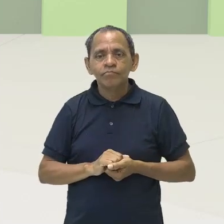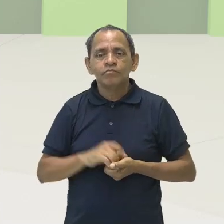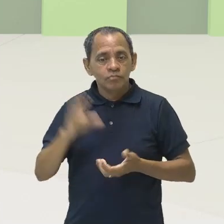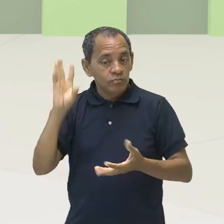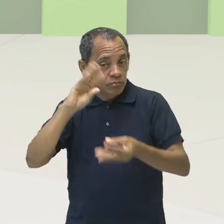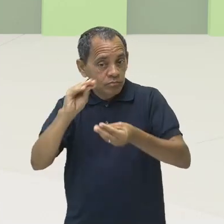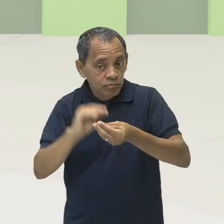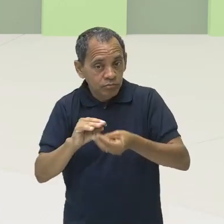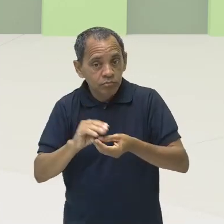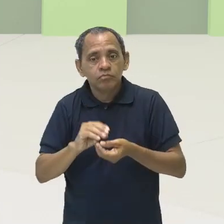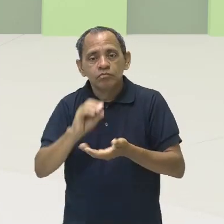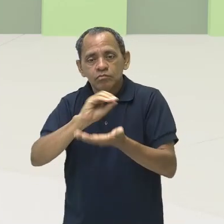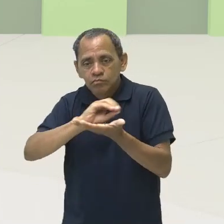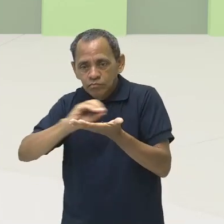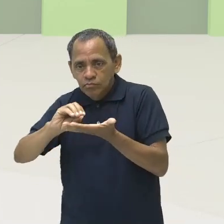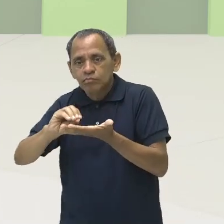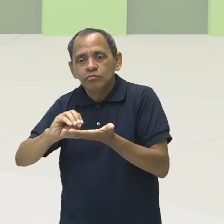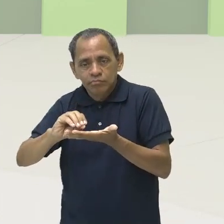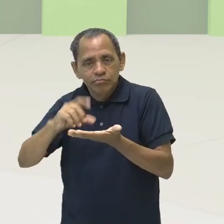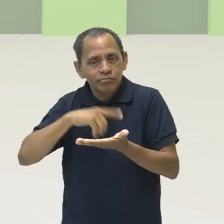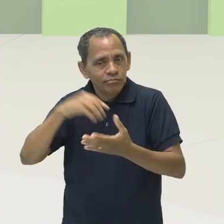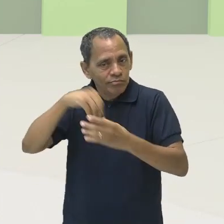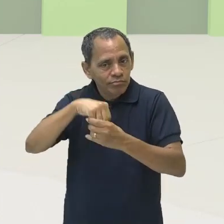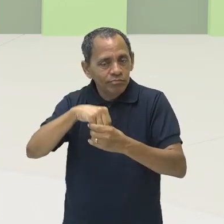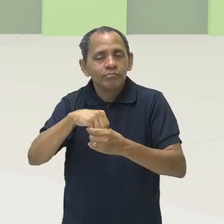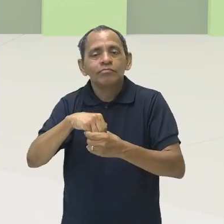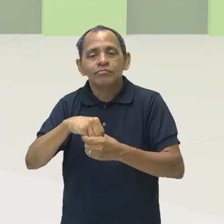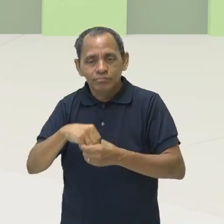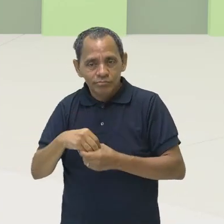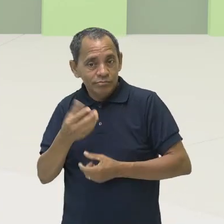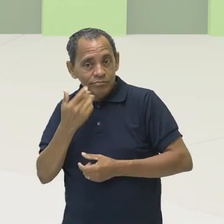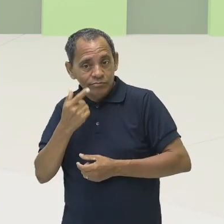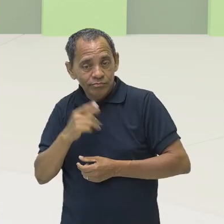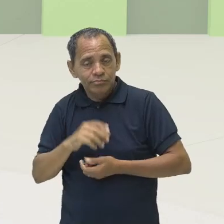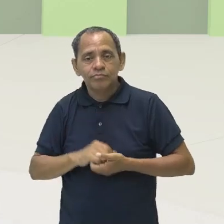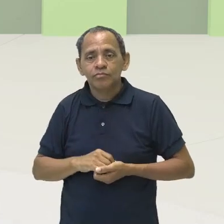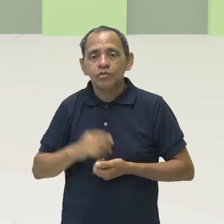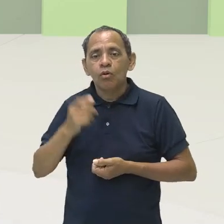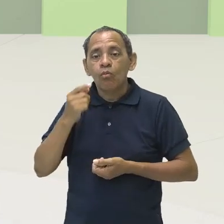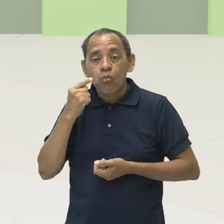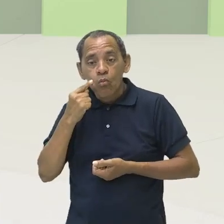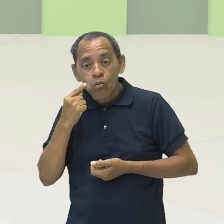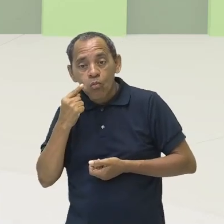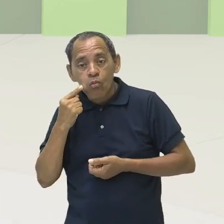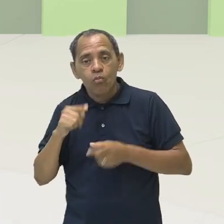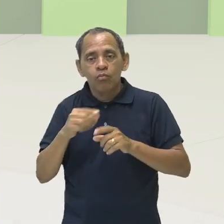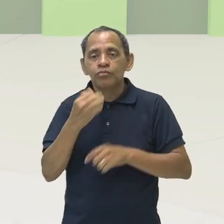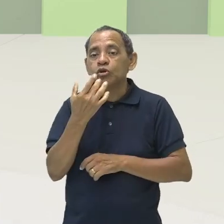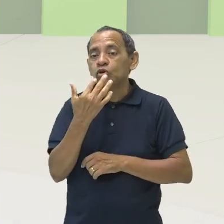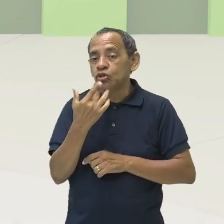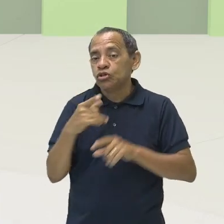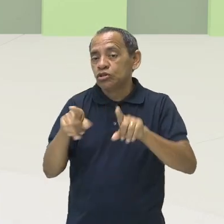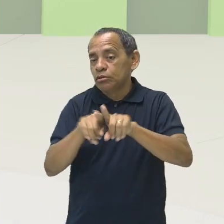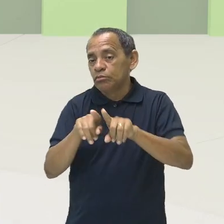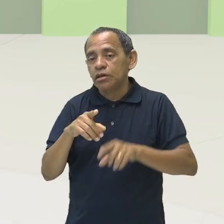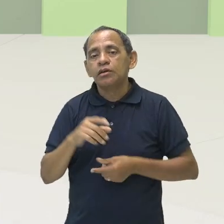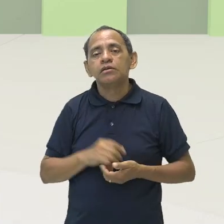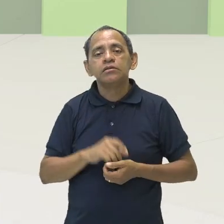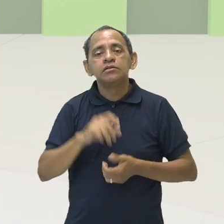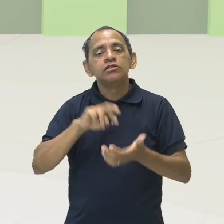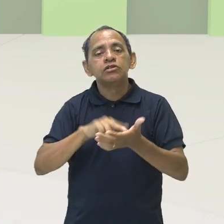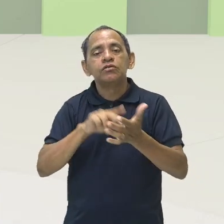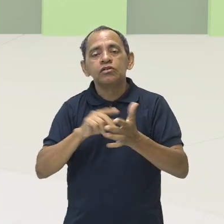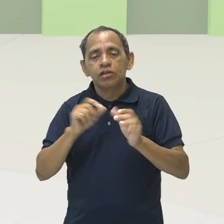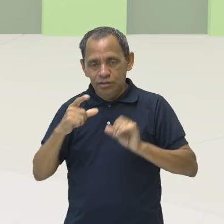estão presentes até nos nossos alimentos, nos bombons. Quando a gente vê as coisinhas coloridas, bombons coloridos, quer dizer aí que